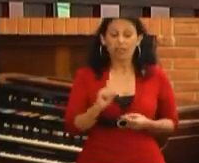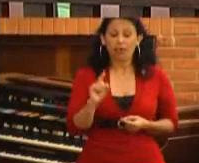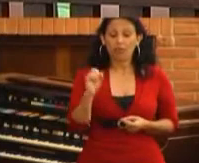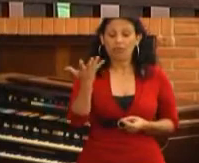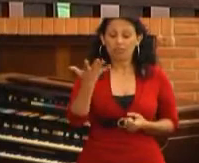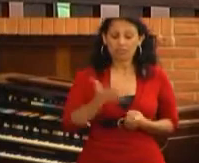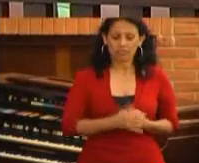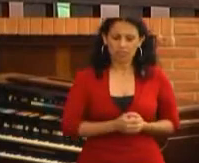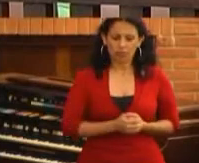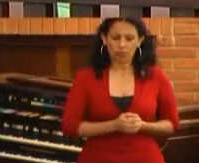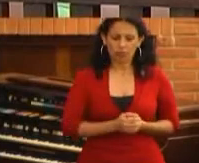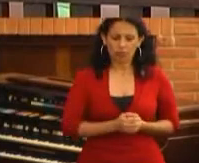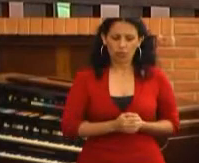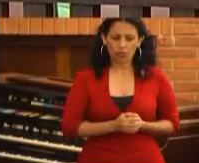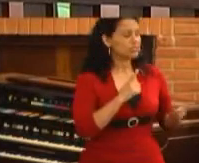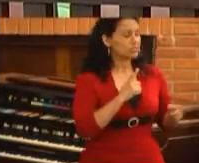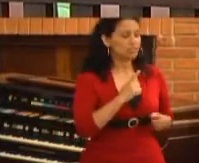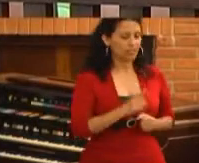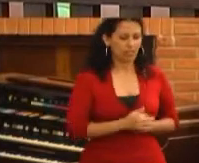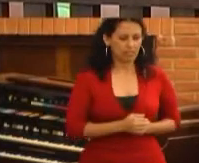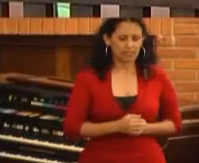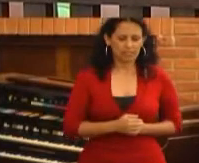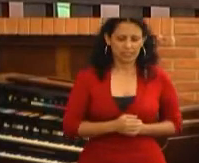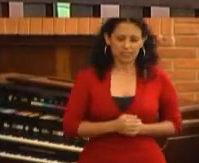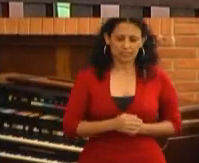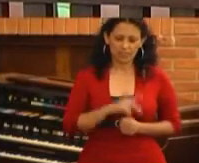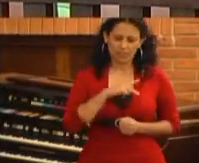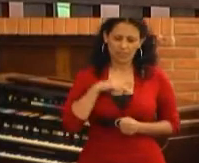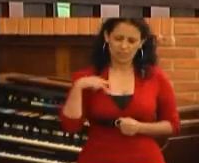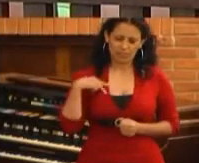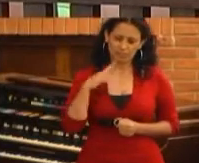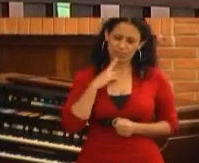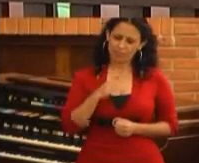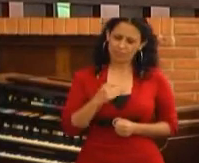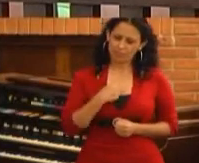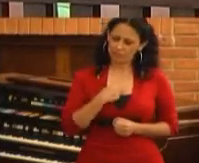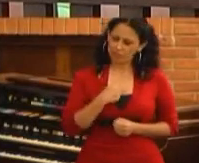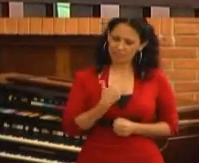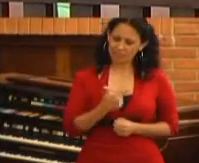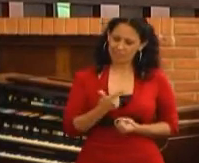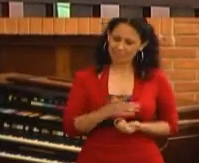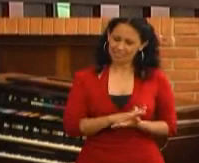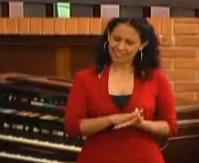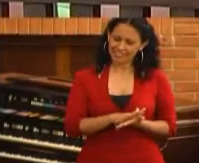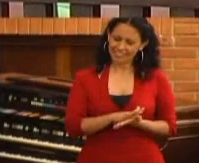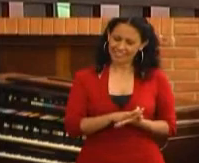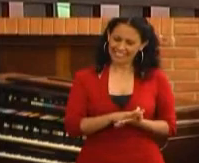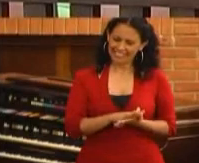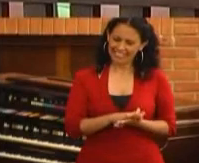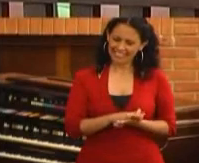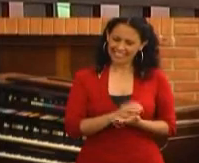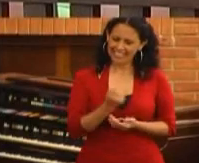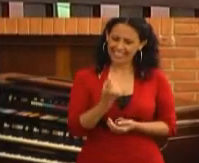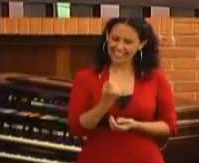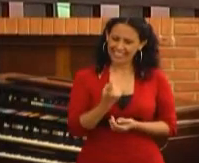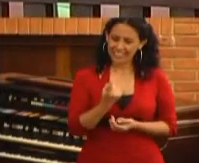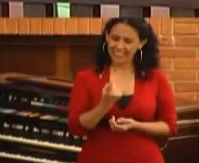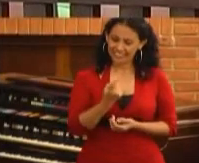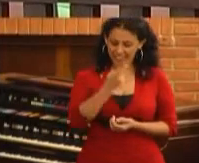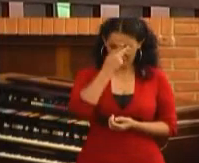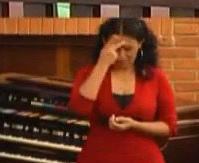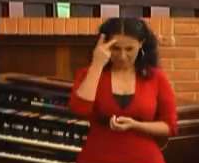O que você tem que o Exu não desceu? Digo, eu não tenho nada. Quem me tem é que não deixou